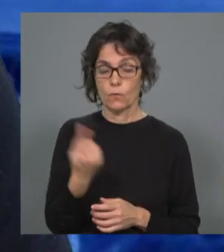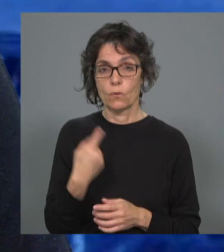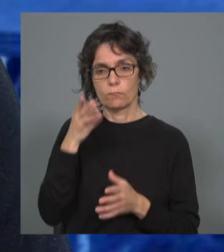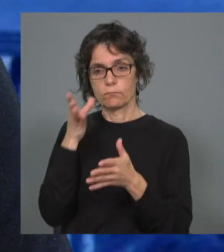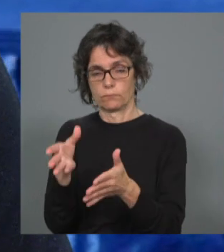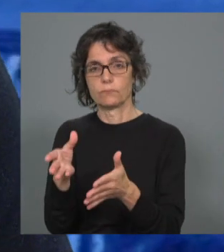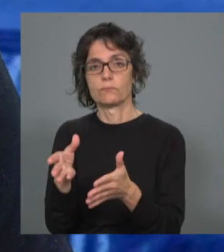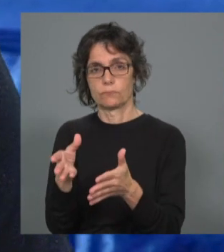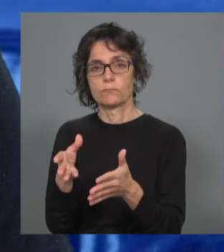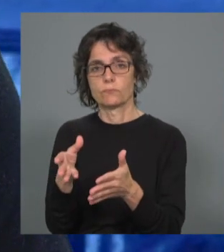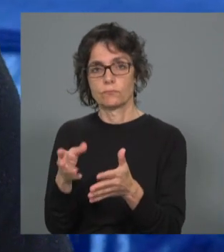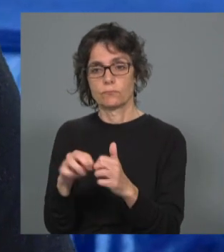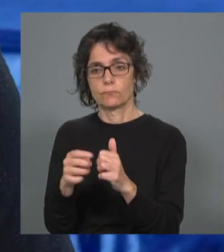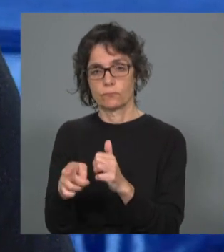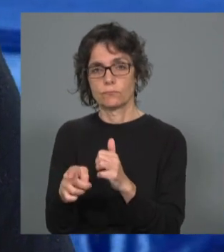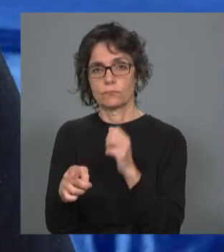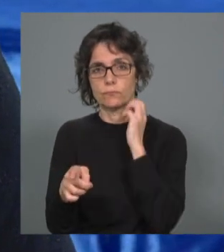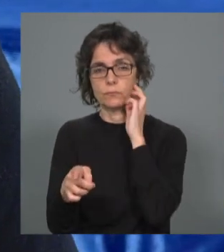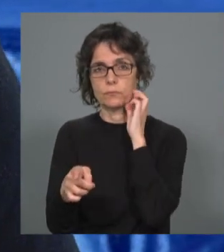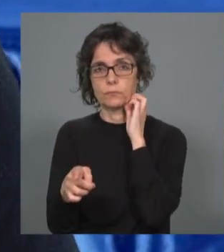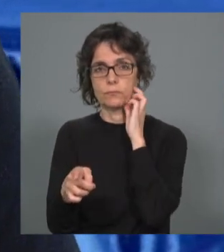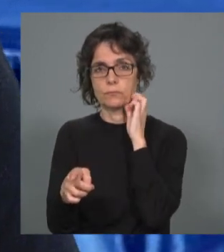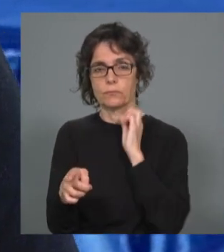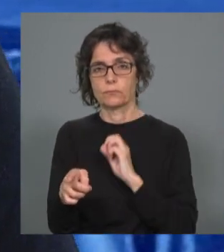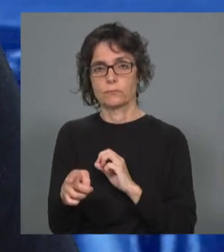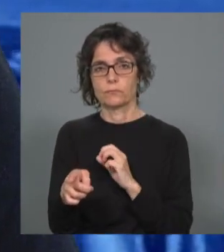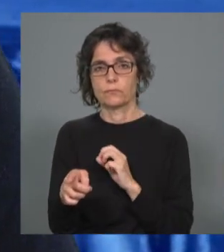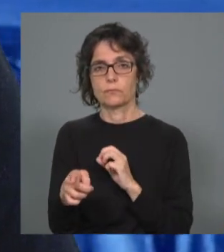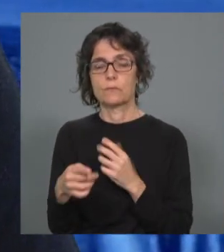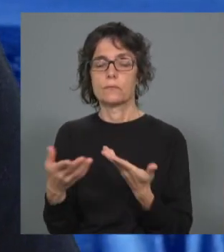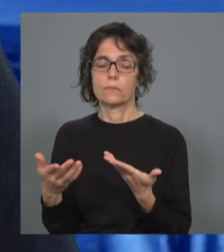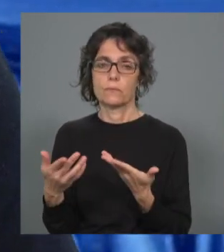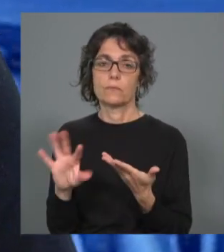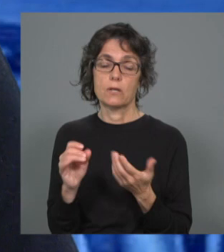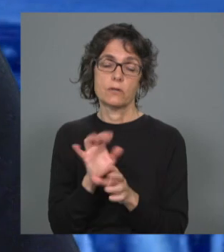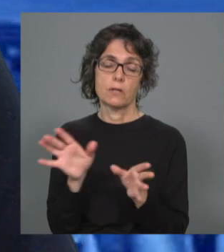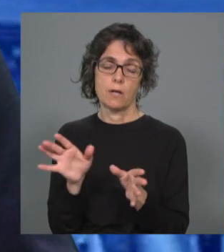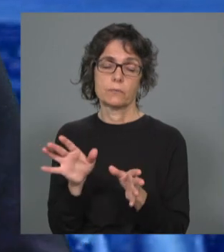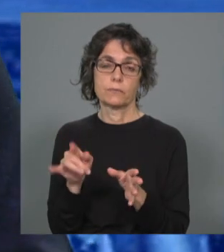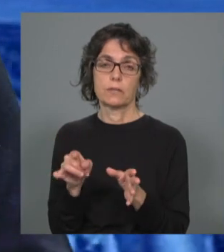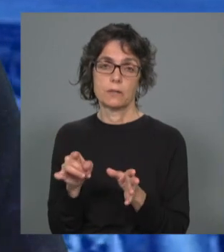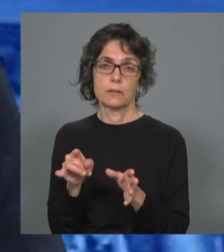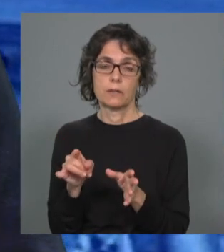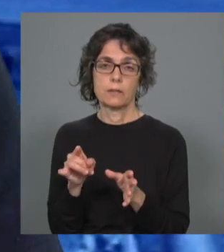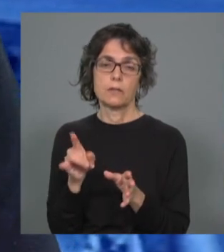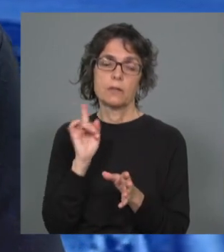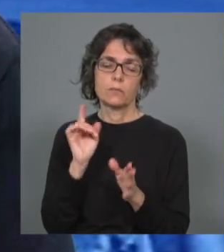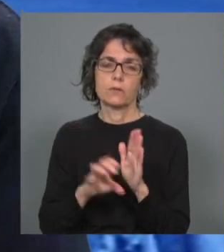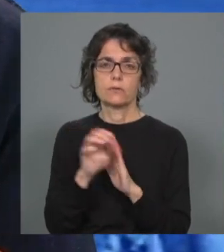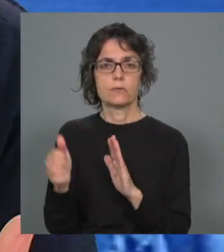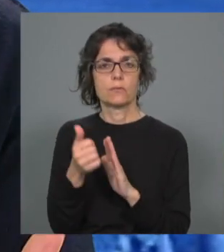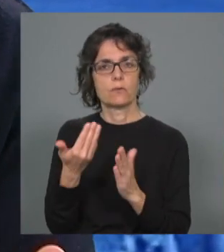focados nesses problemas. É verdade que é necessário também criar melhores condições para